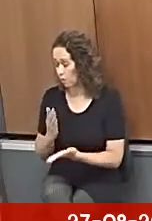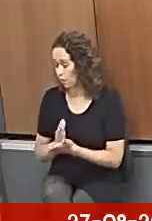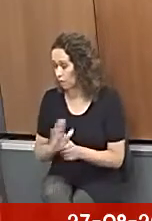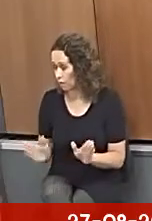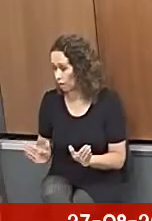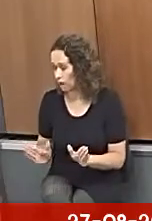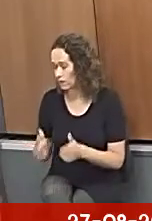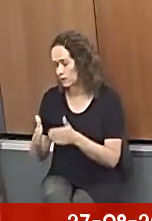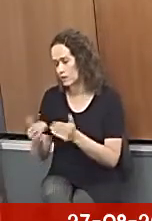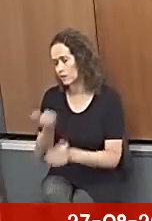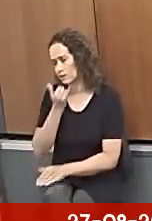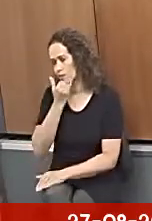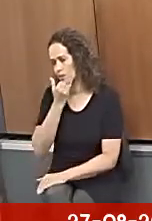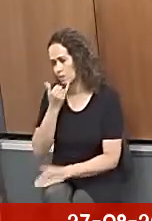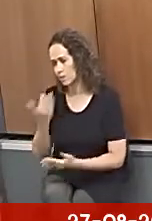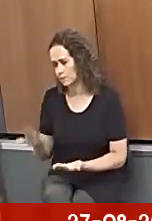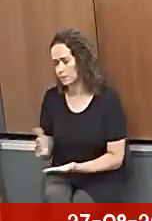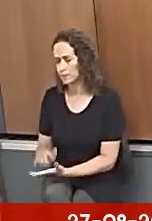senhores